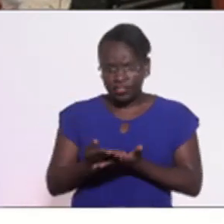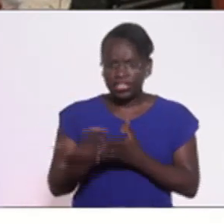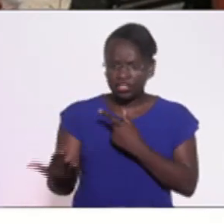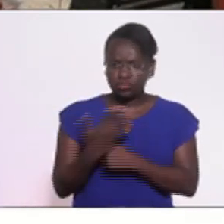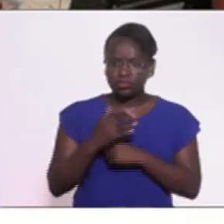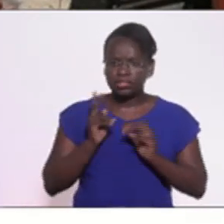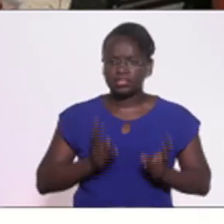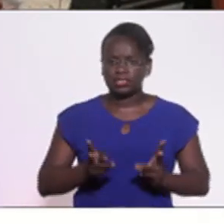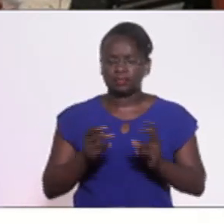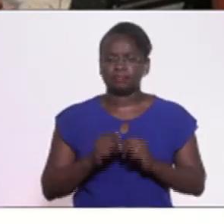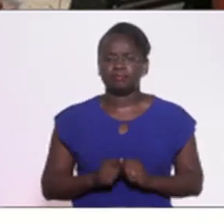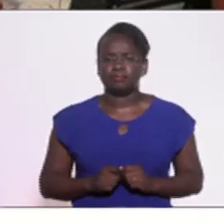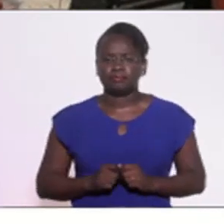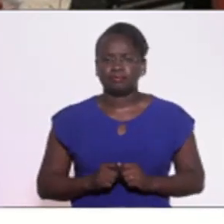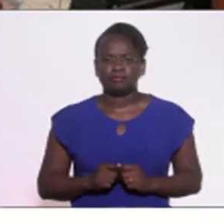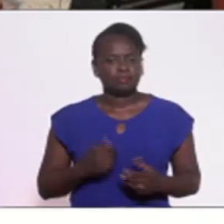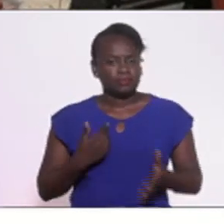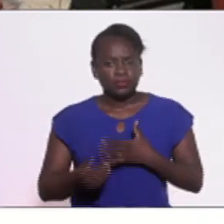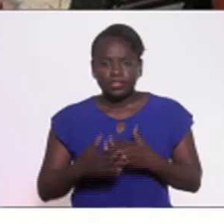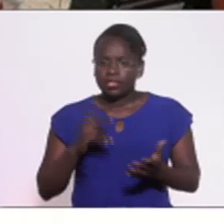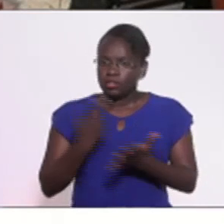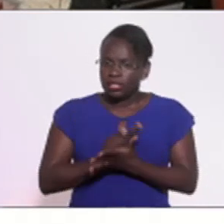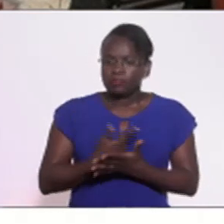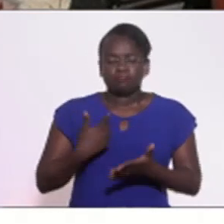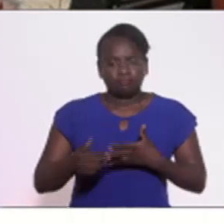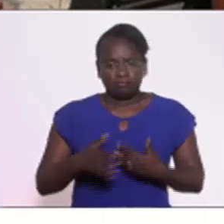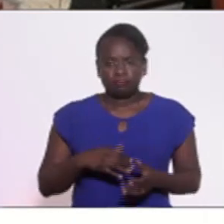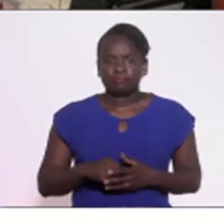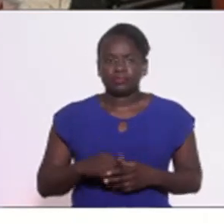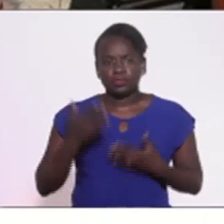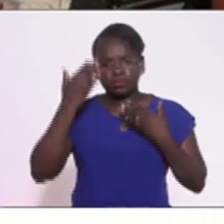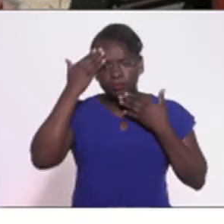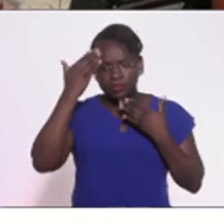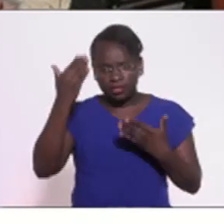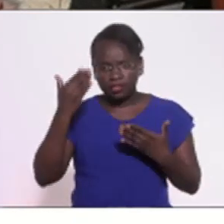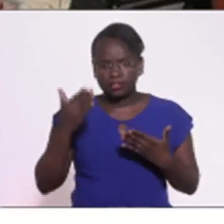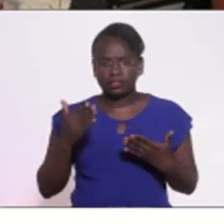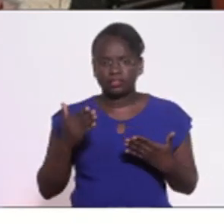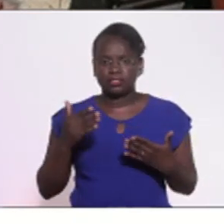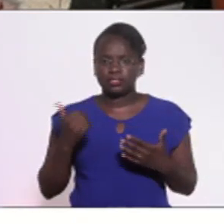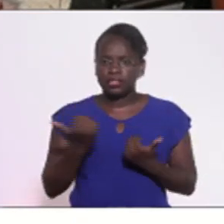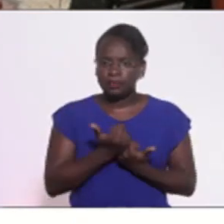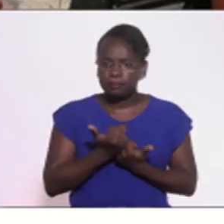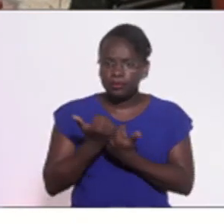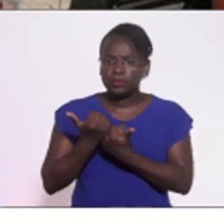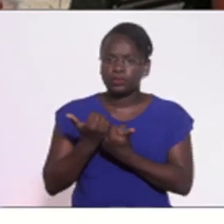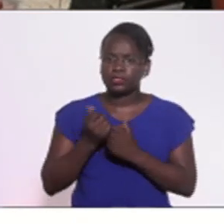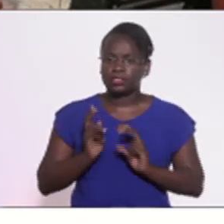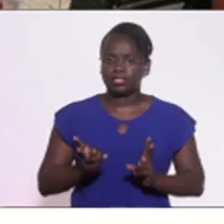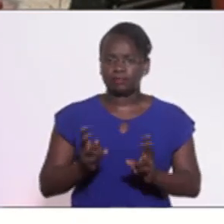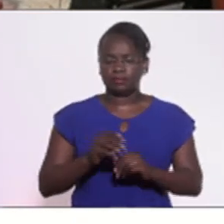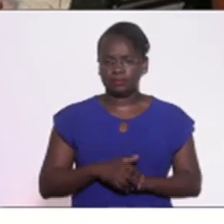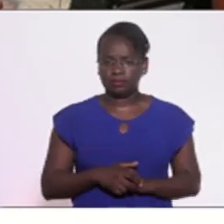sempre, sempre, em qualquer situação. Obrigado por nos apoiar